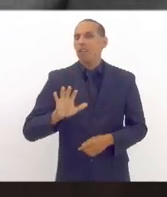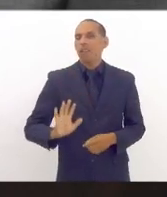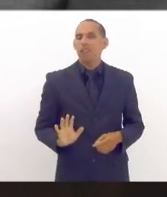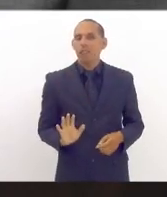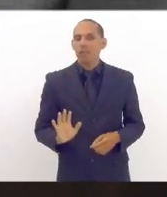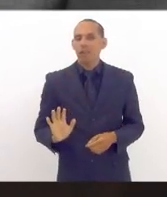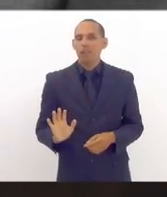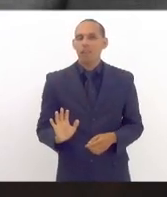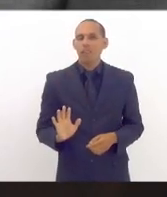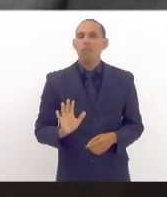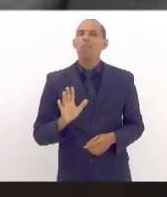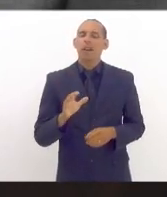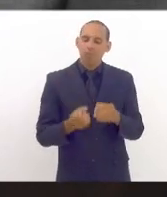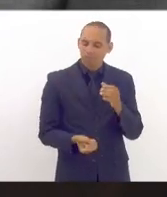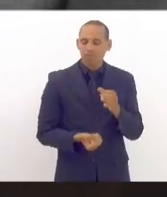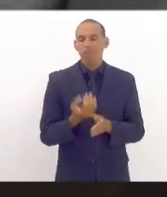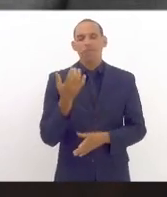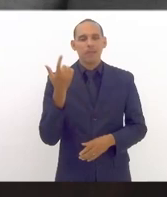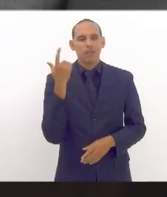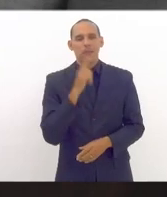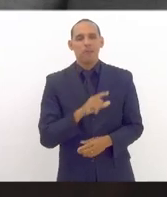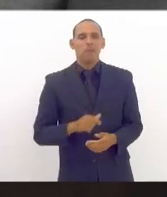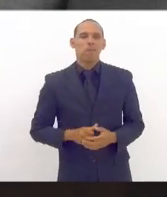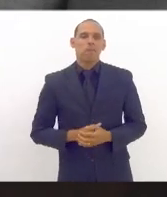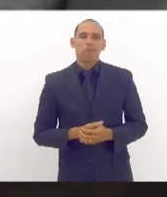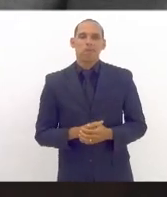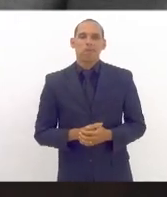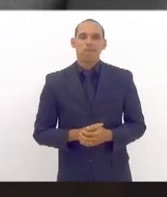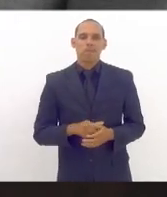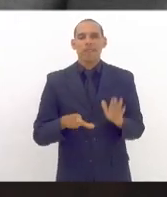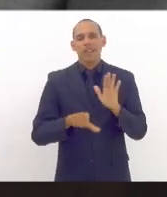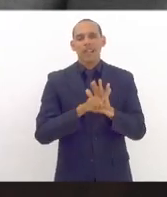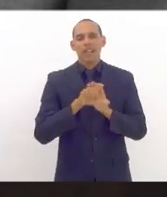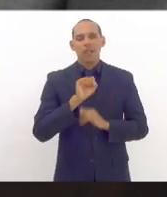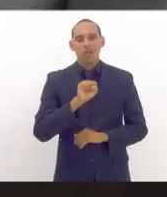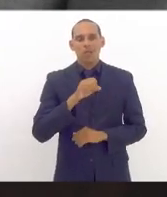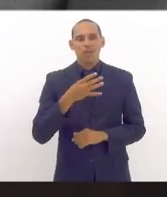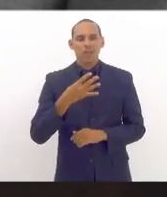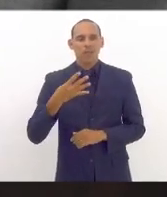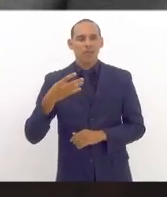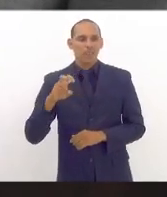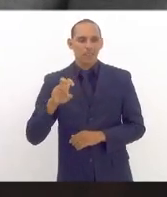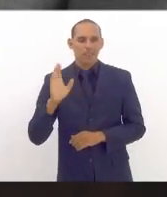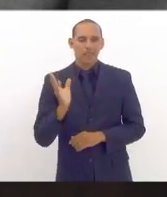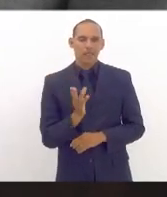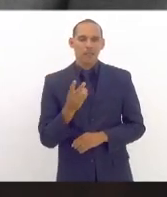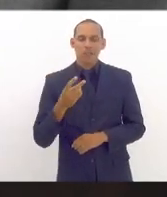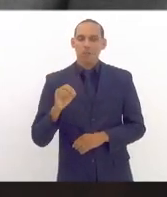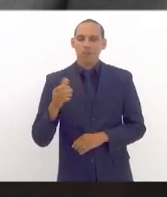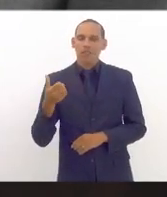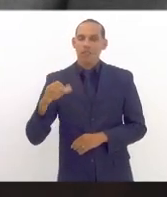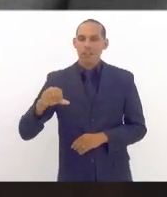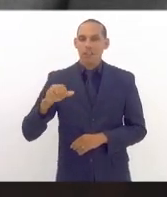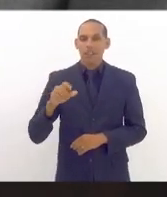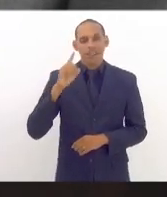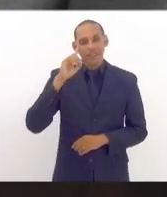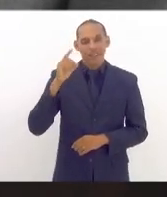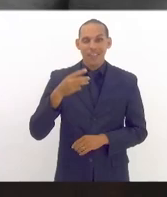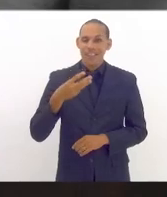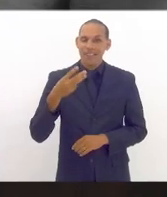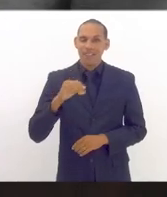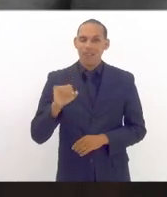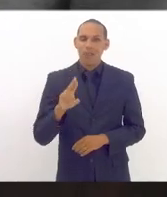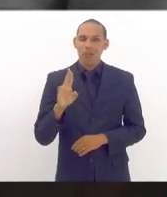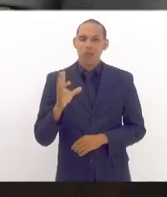e surgiu a lei das metas 8445 de 19 3 de junho de julho